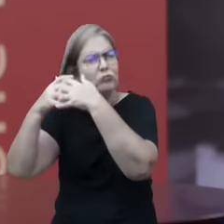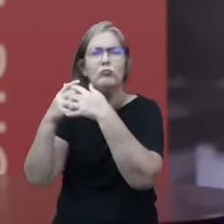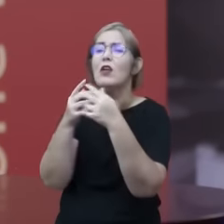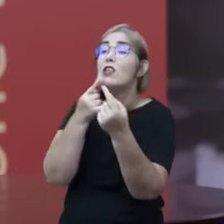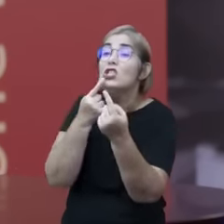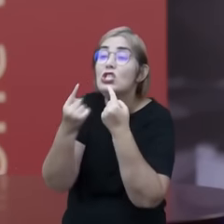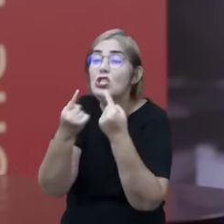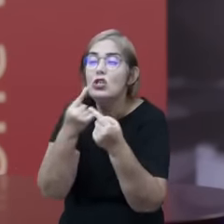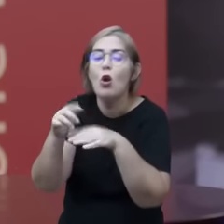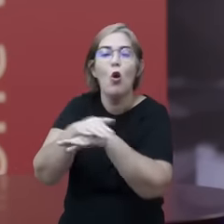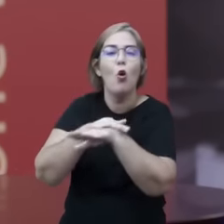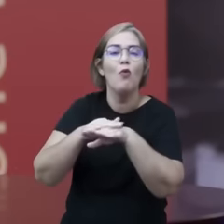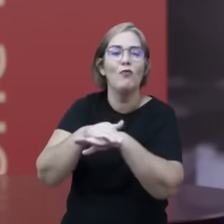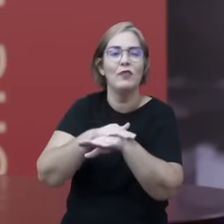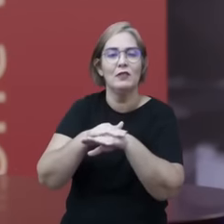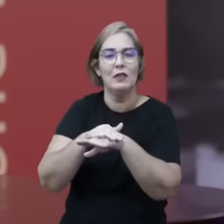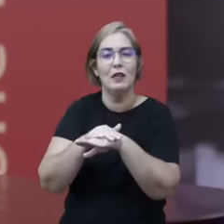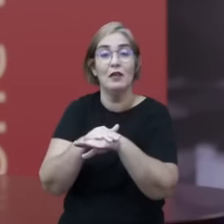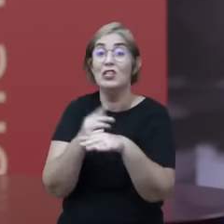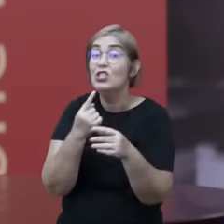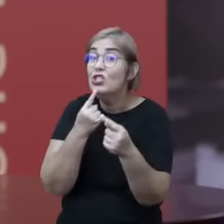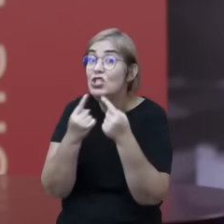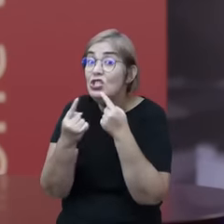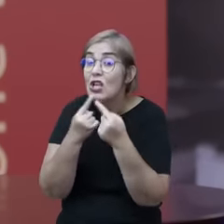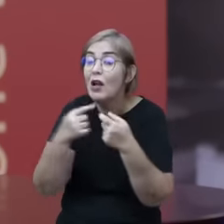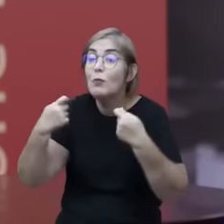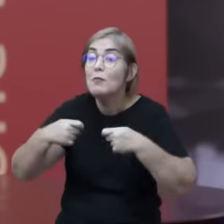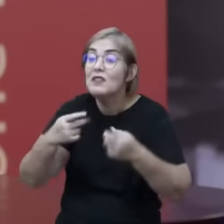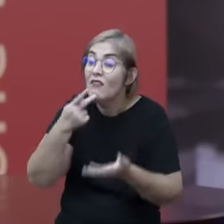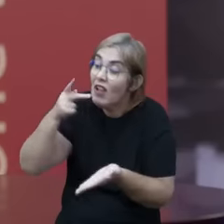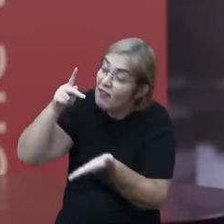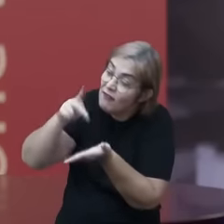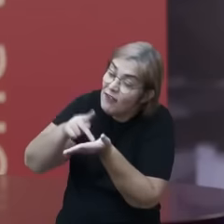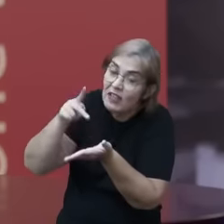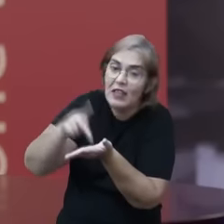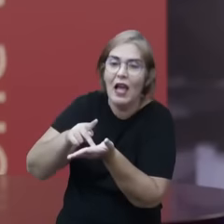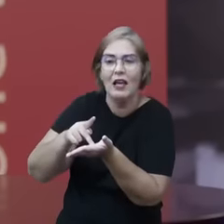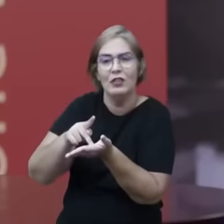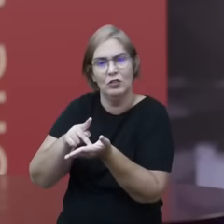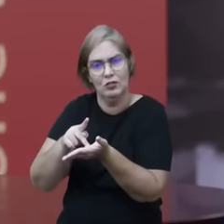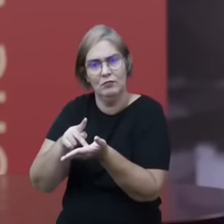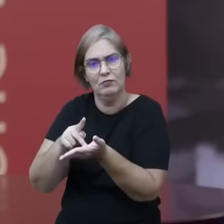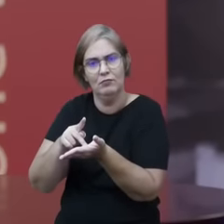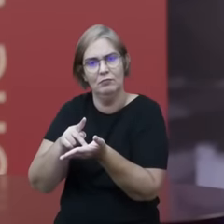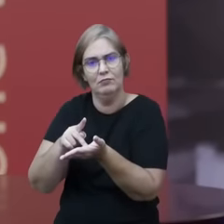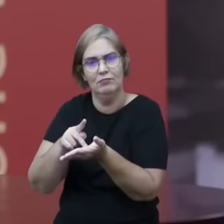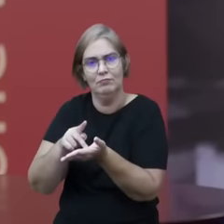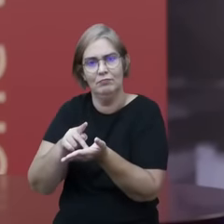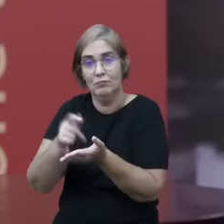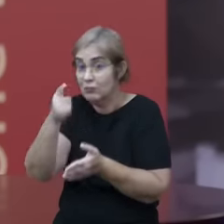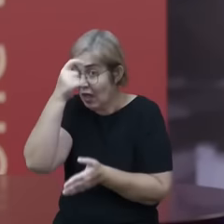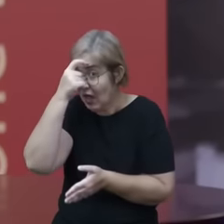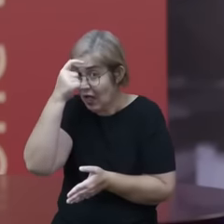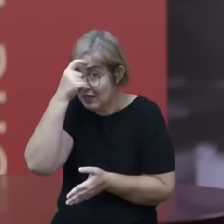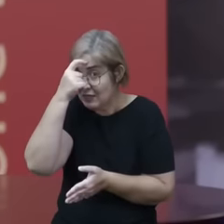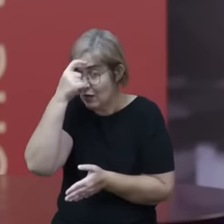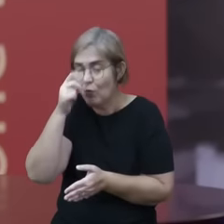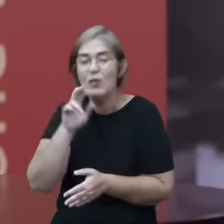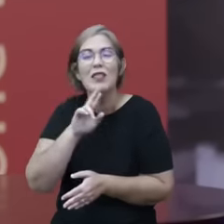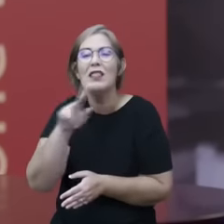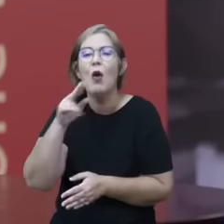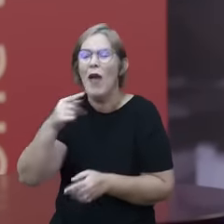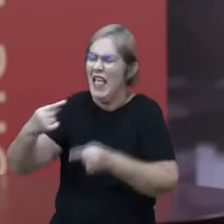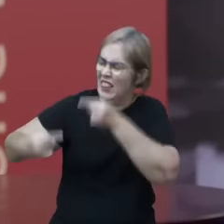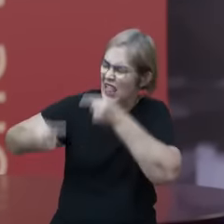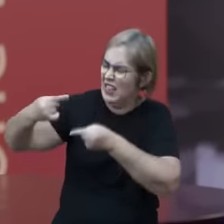e pensando. E o diálogo deve ser uma coisa franca, deve ser uma coisa pautada na razão, senão não é diálogo. O diálogo, o